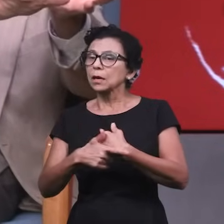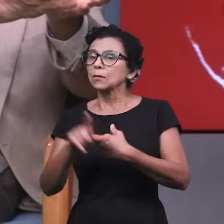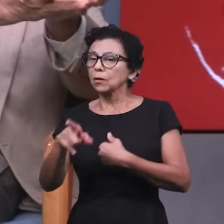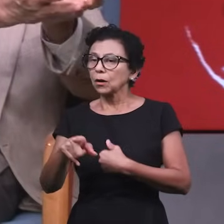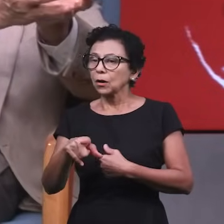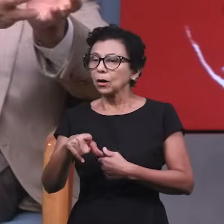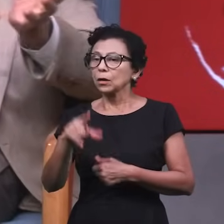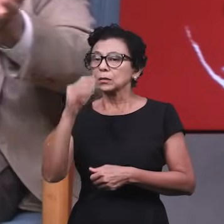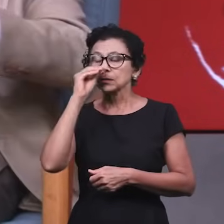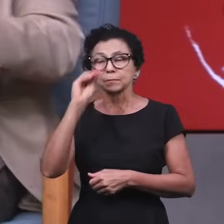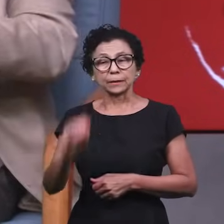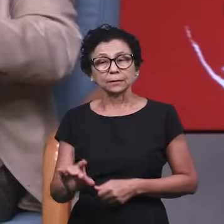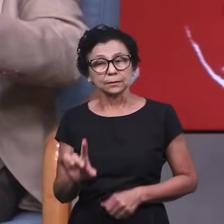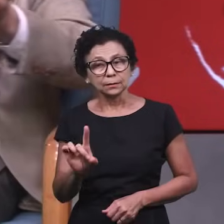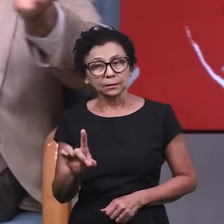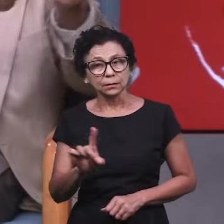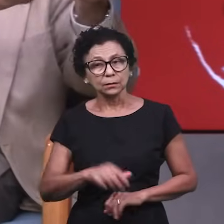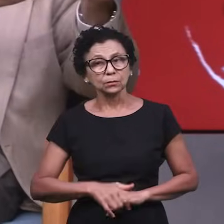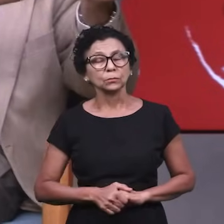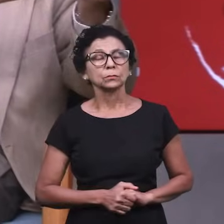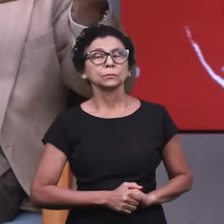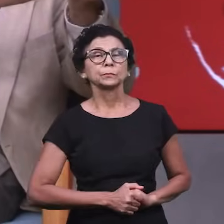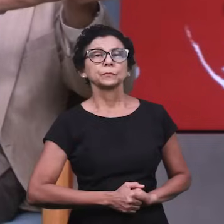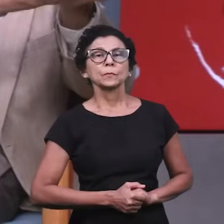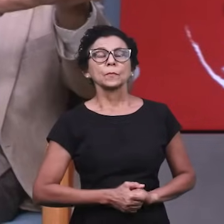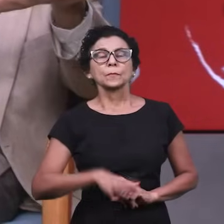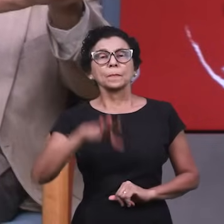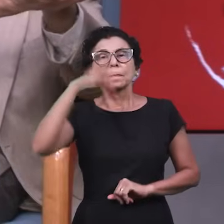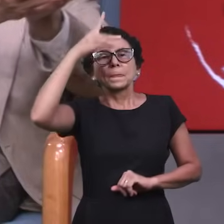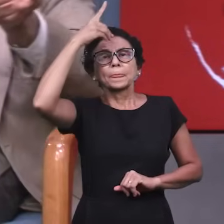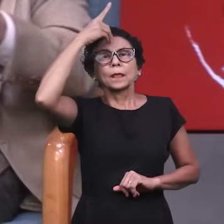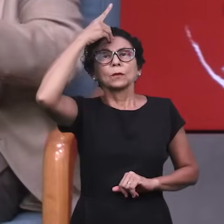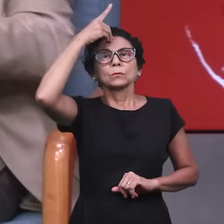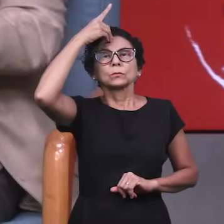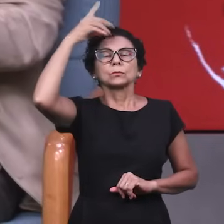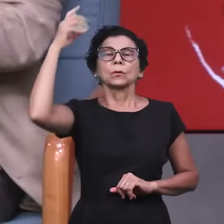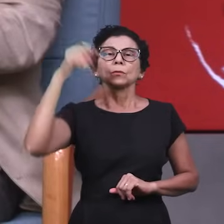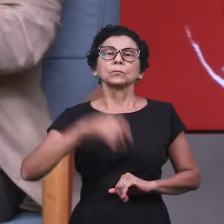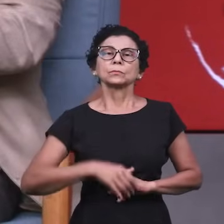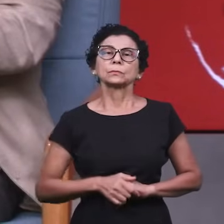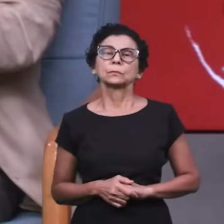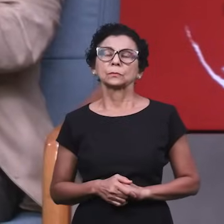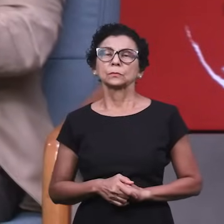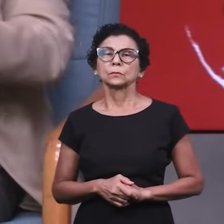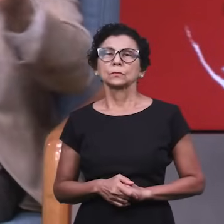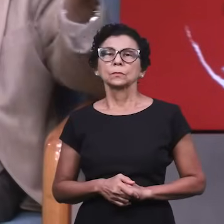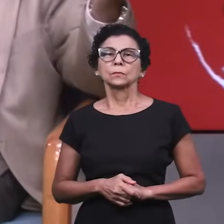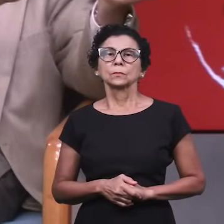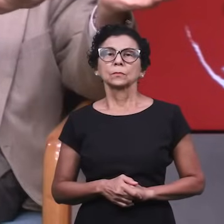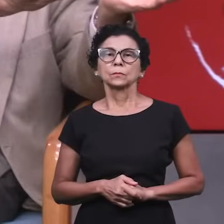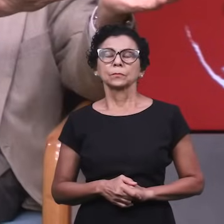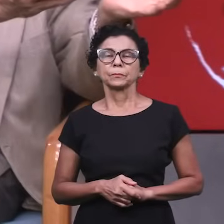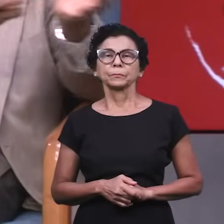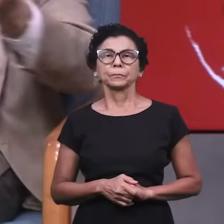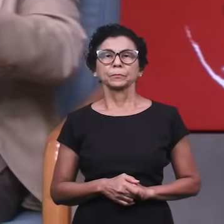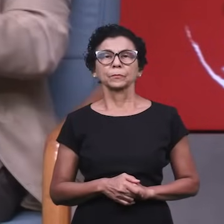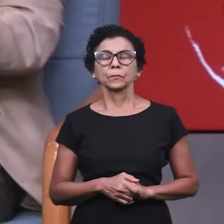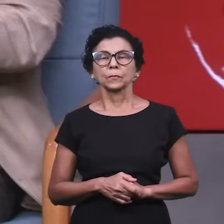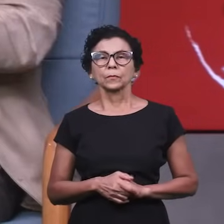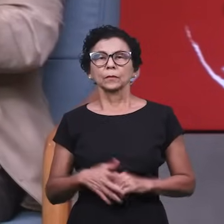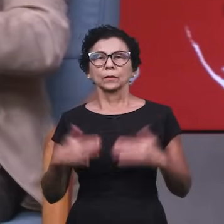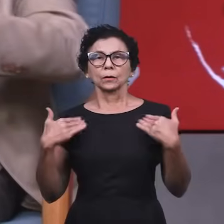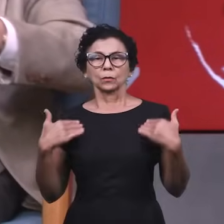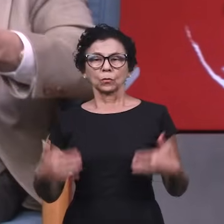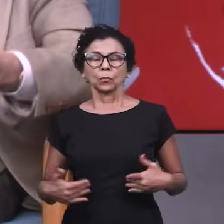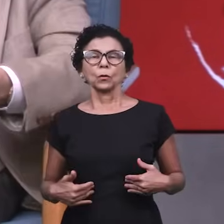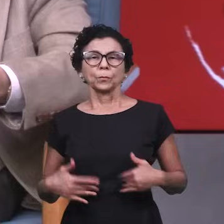a profecia e o presbitério, ou seja, o dom espiritual e o corpo, o profeta,